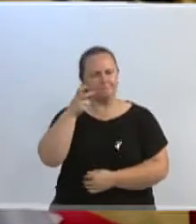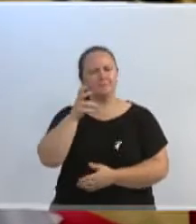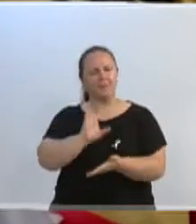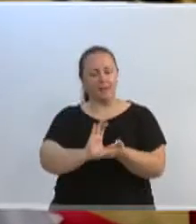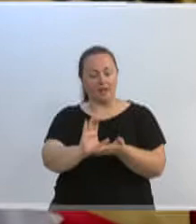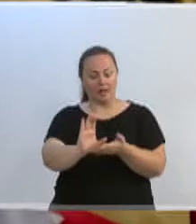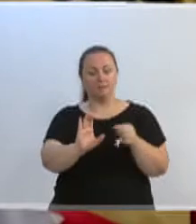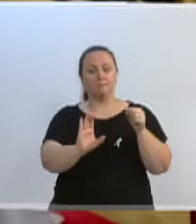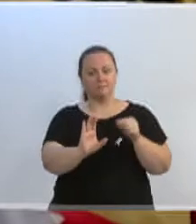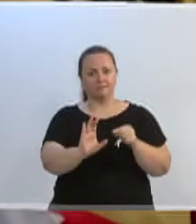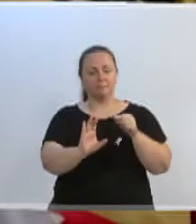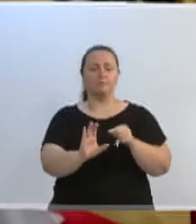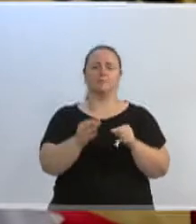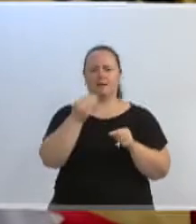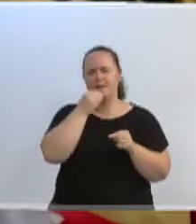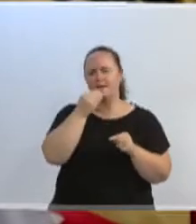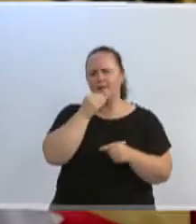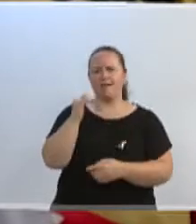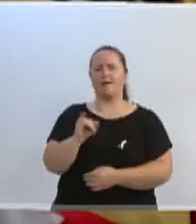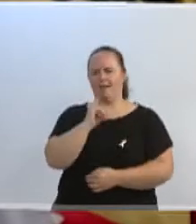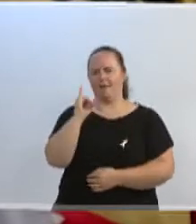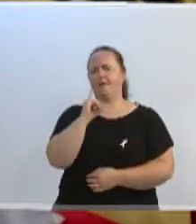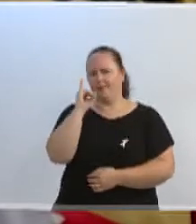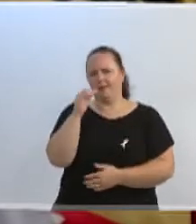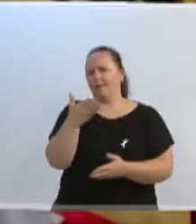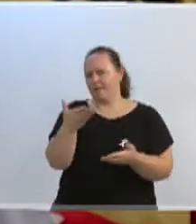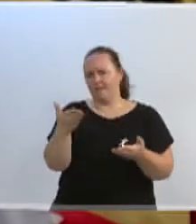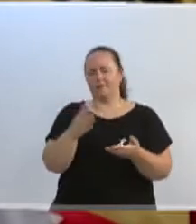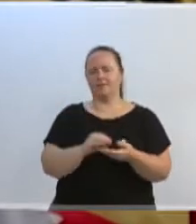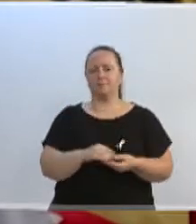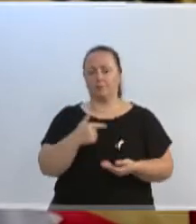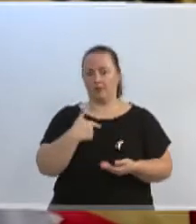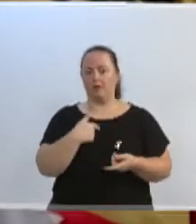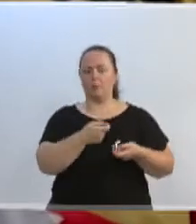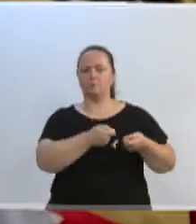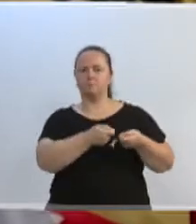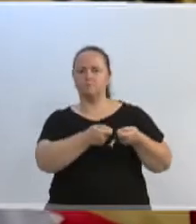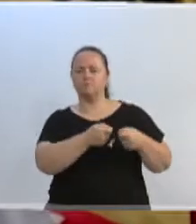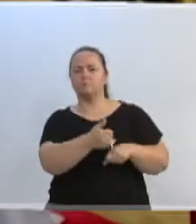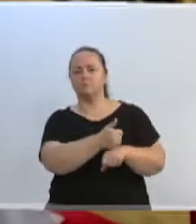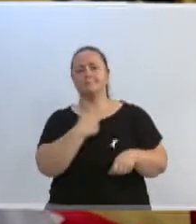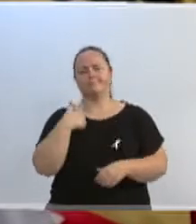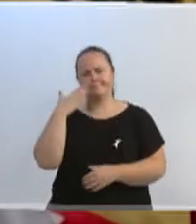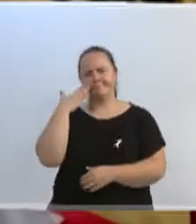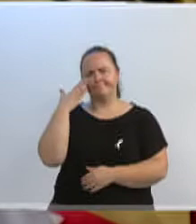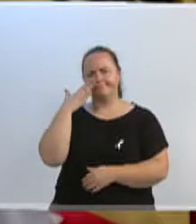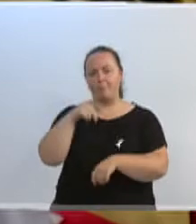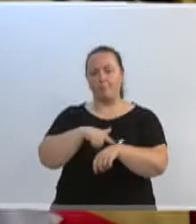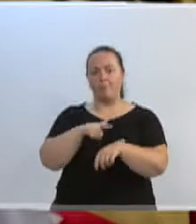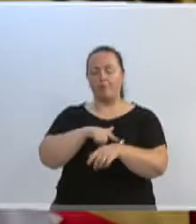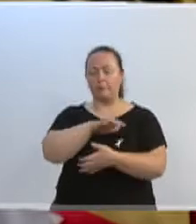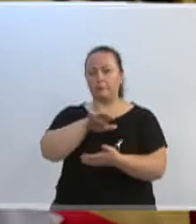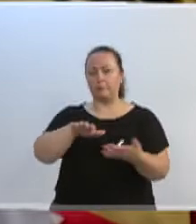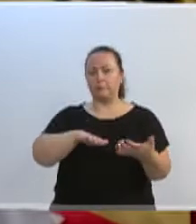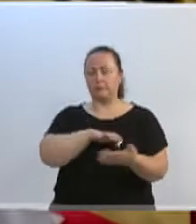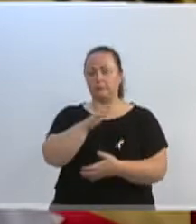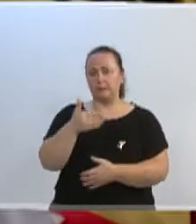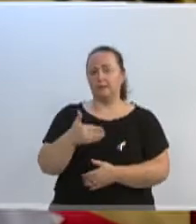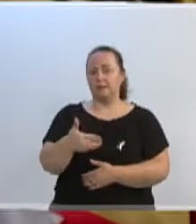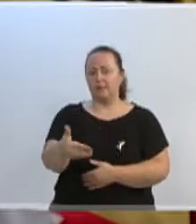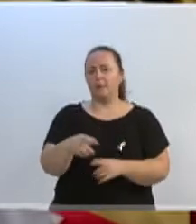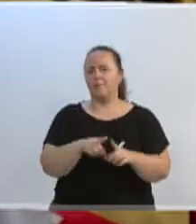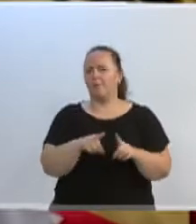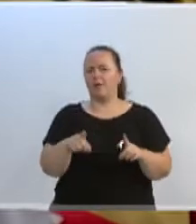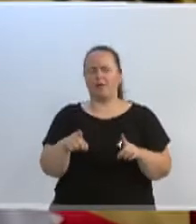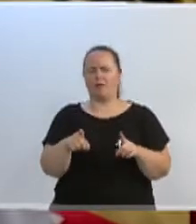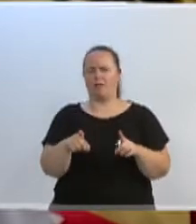secretário, realmente a gente sabe que é importante, e a gente vive, e eu como economista posso dizer que vivemos num momento crítico da economia. Neste caso, não